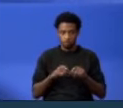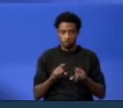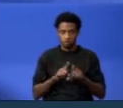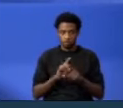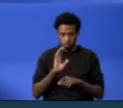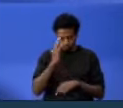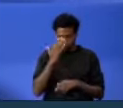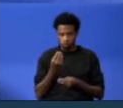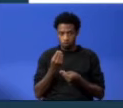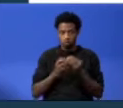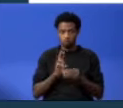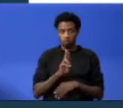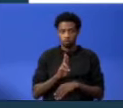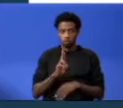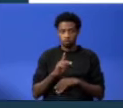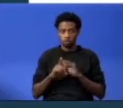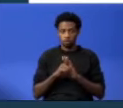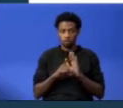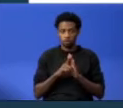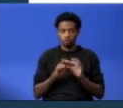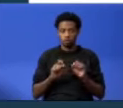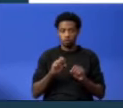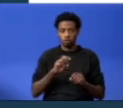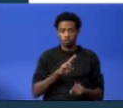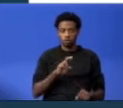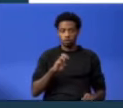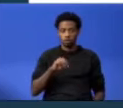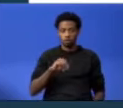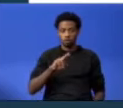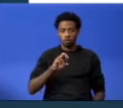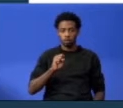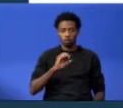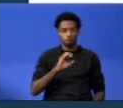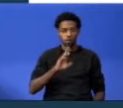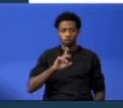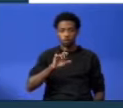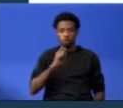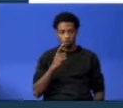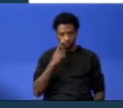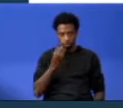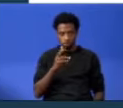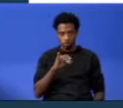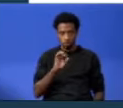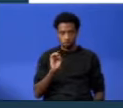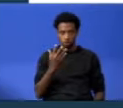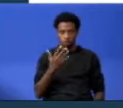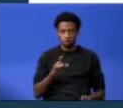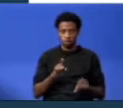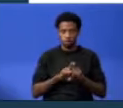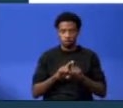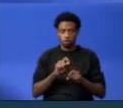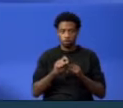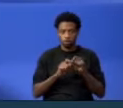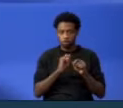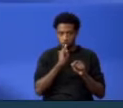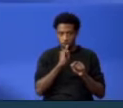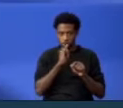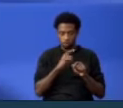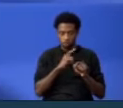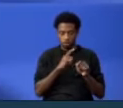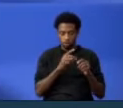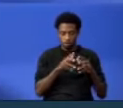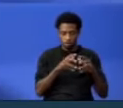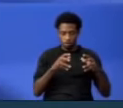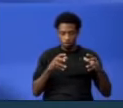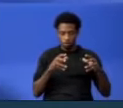entender como funciona a fisiologia do músculo esquelético e como acontecem os mecanismos da contração muscular. E para